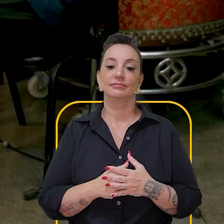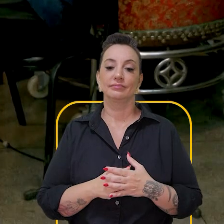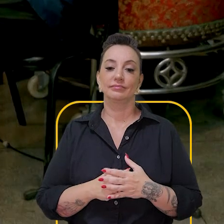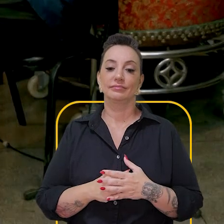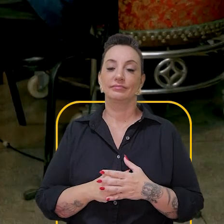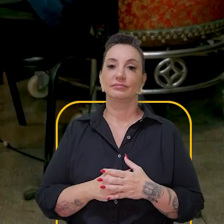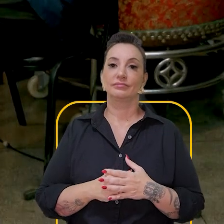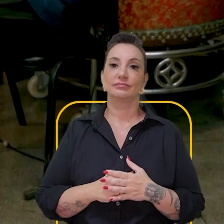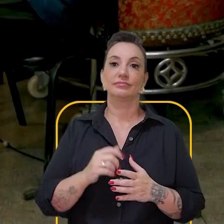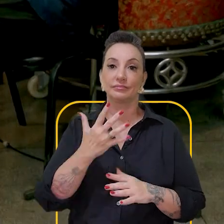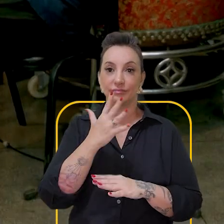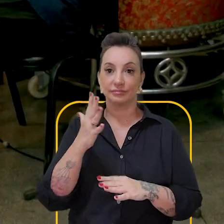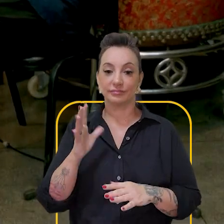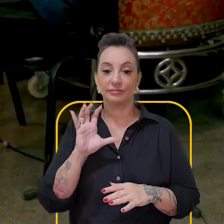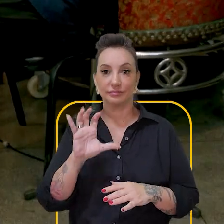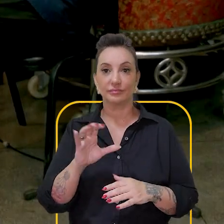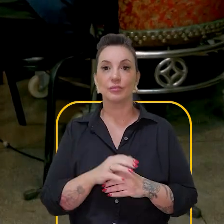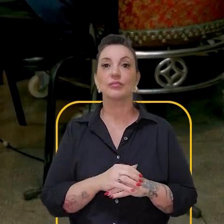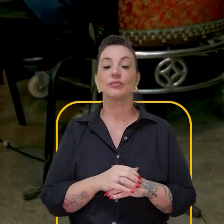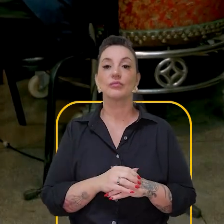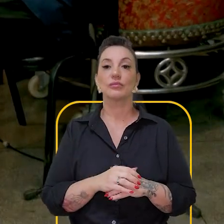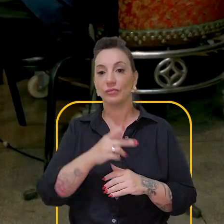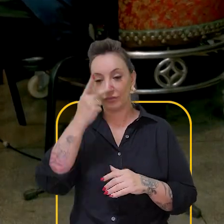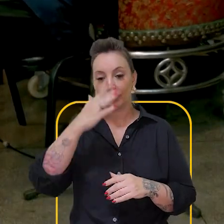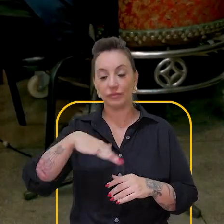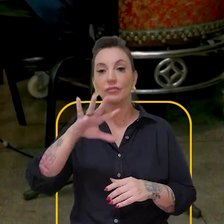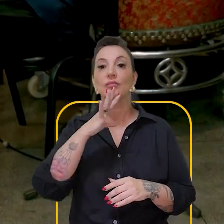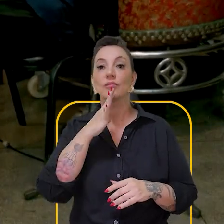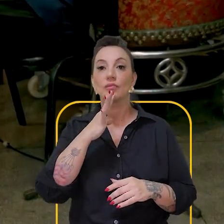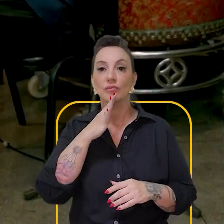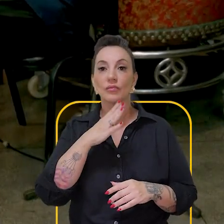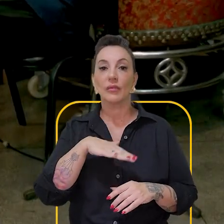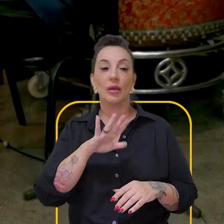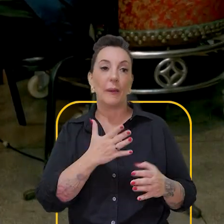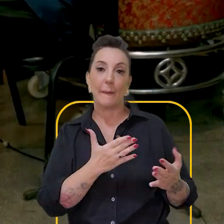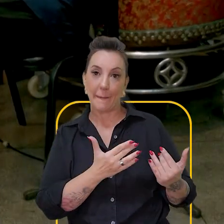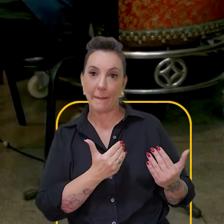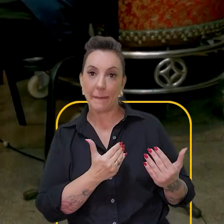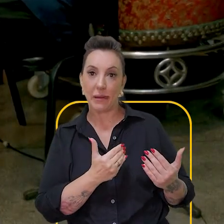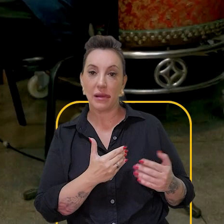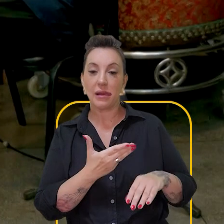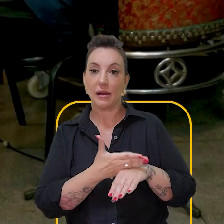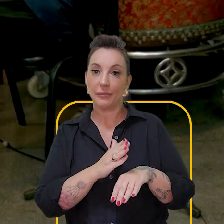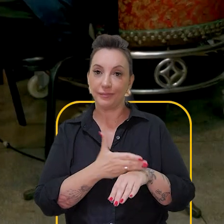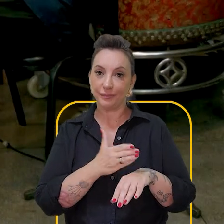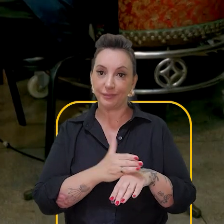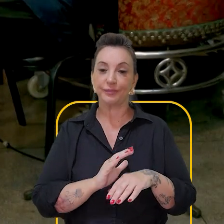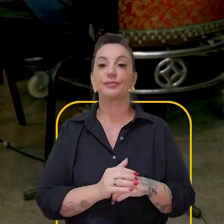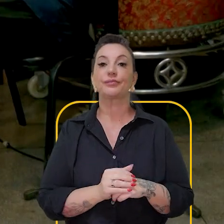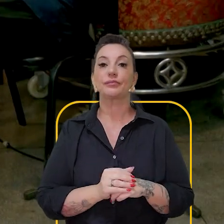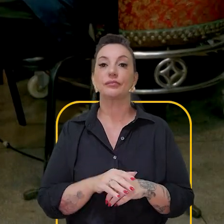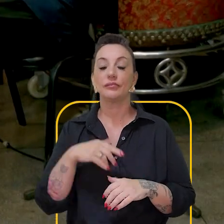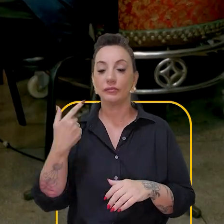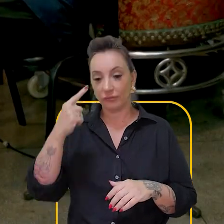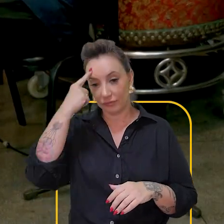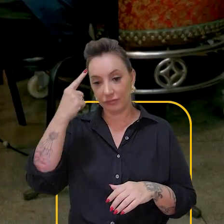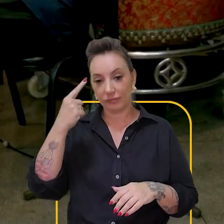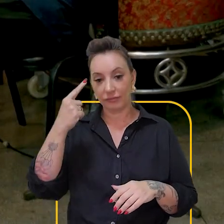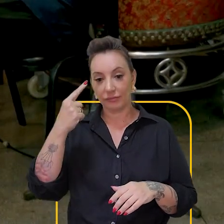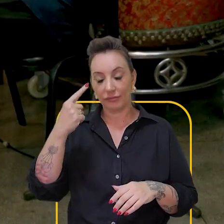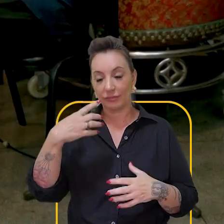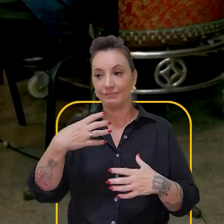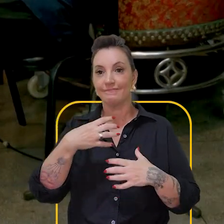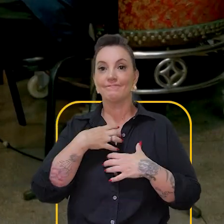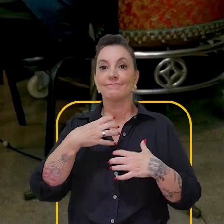né uma árvore ali né uma árvore para as pessoas conhecerem os mais jovens que começam a treinar né quando a gente é